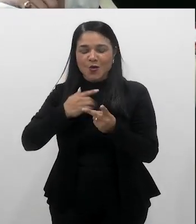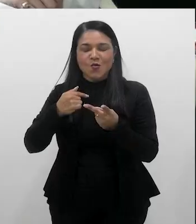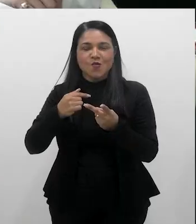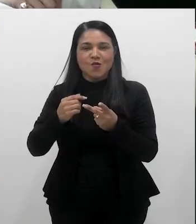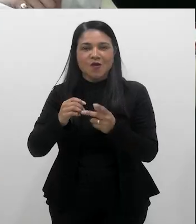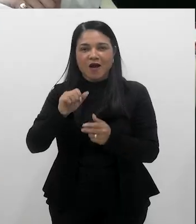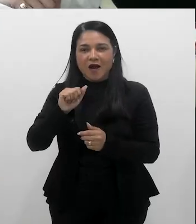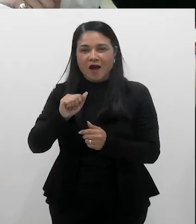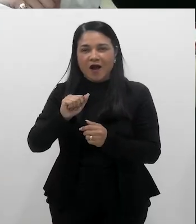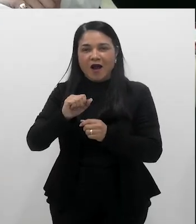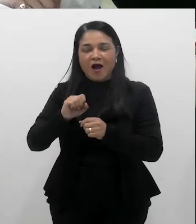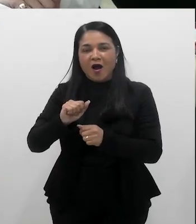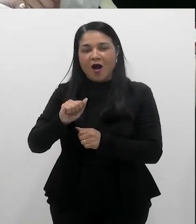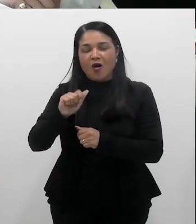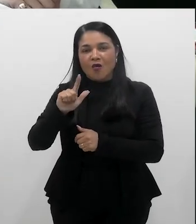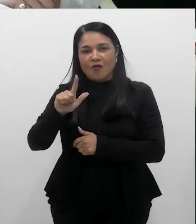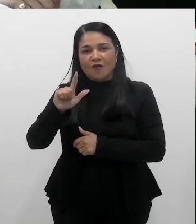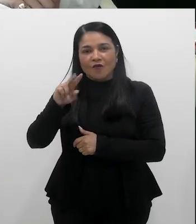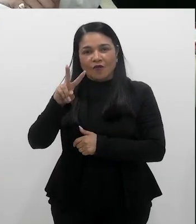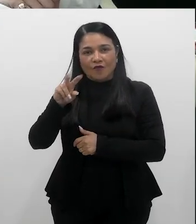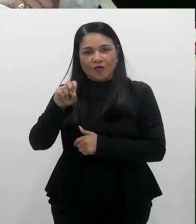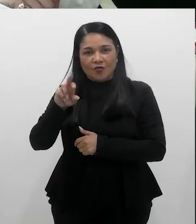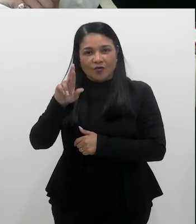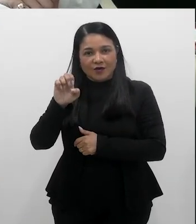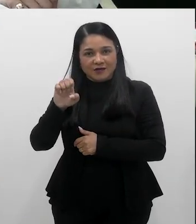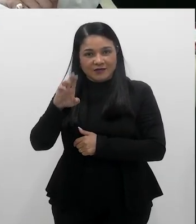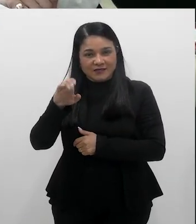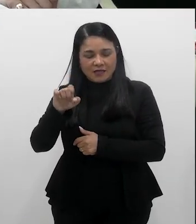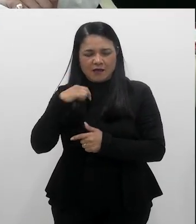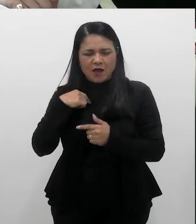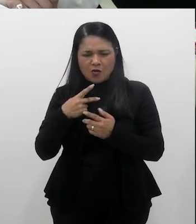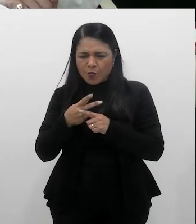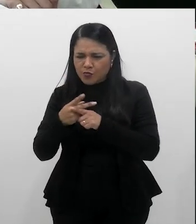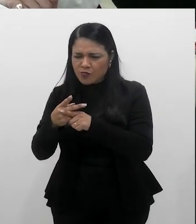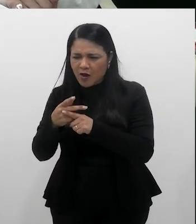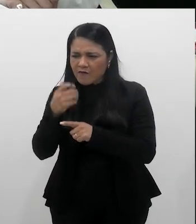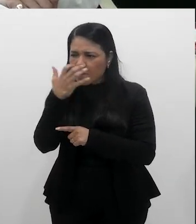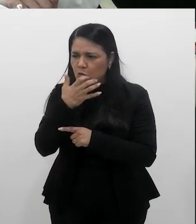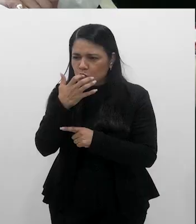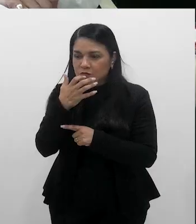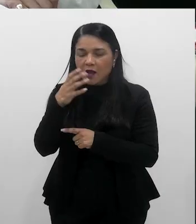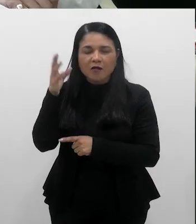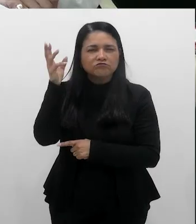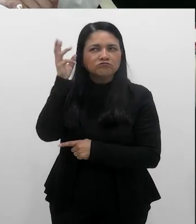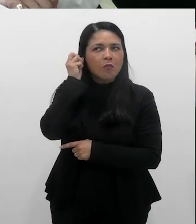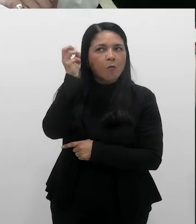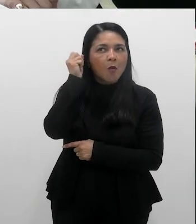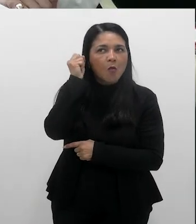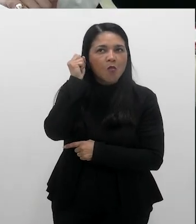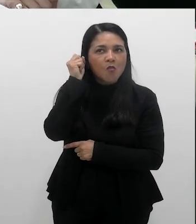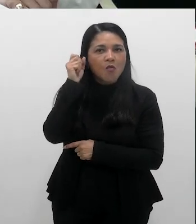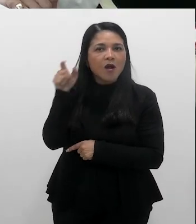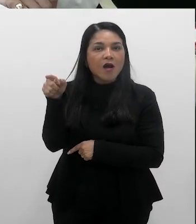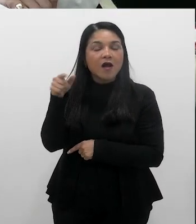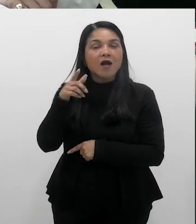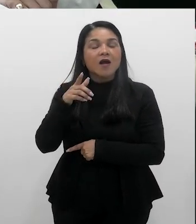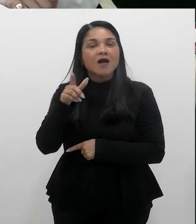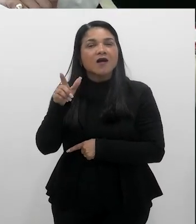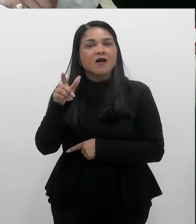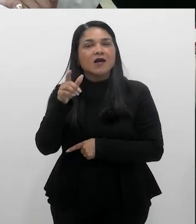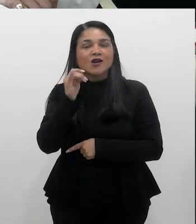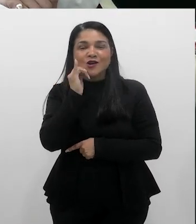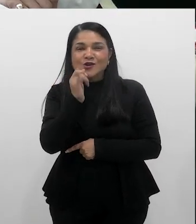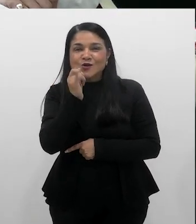Meu, Alvorecer. E aí eu pegava a música e ia procurar para ouvir. E eu ouvindo, eu já falei, ele fala